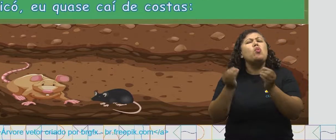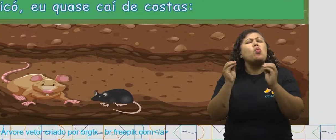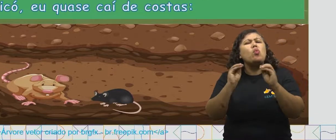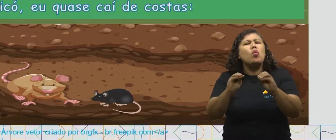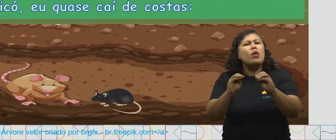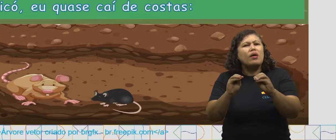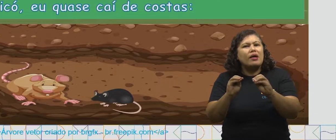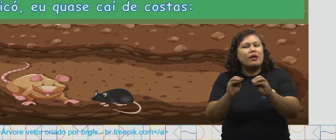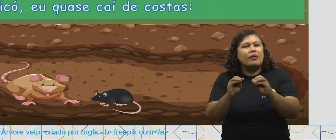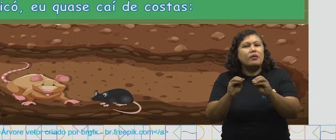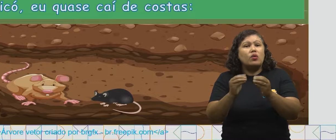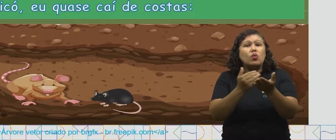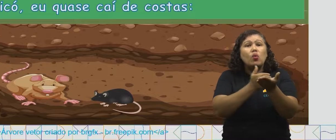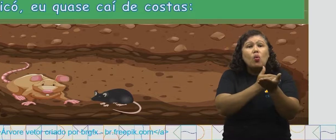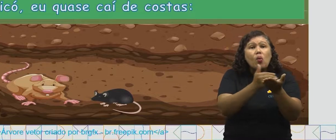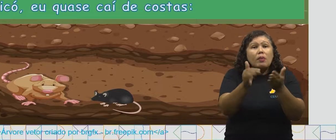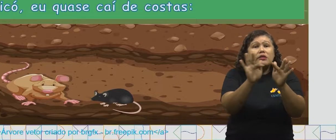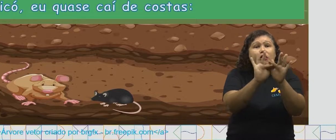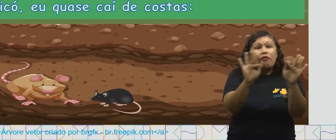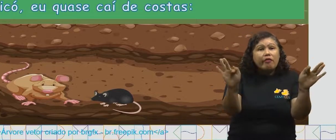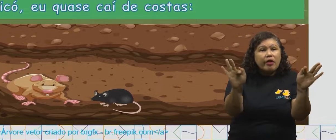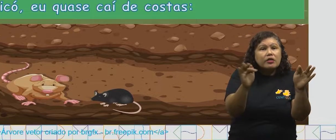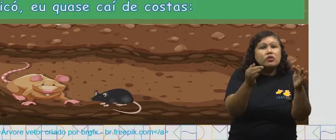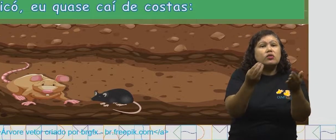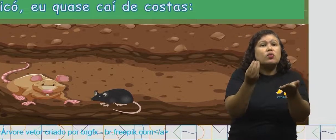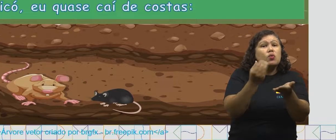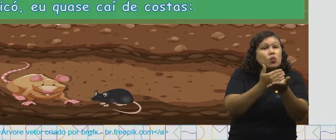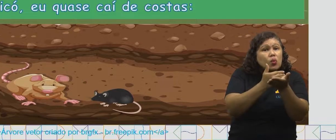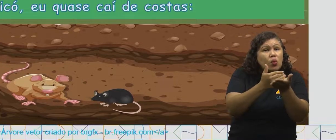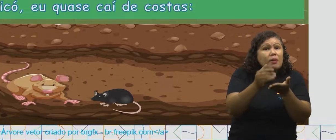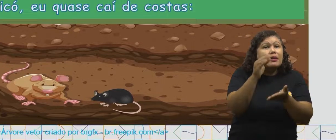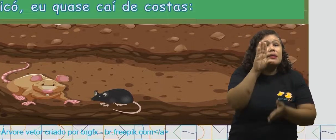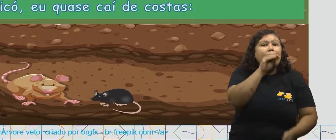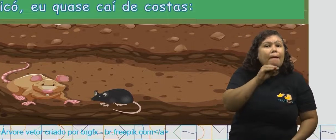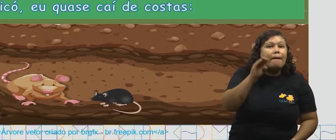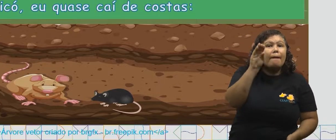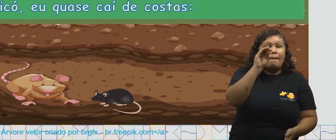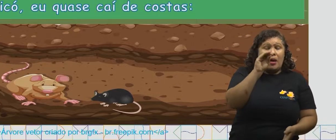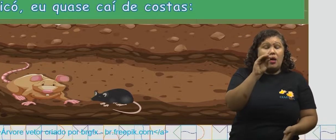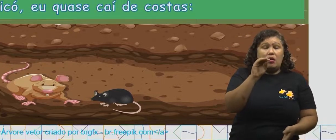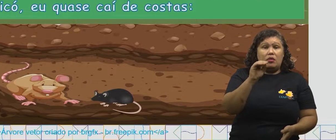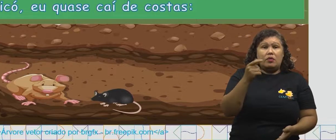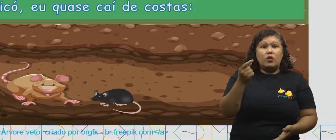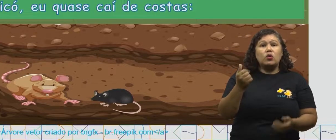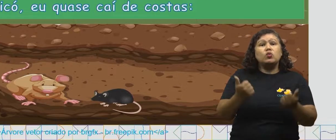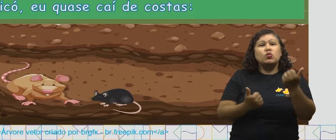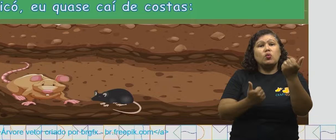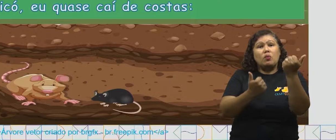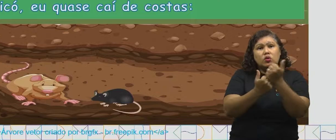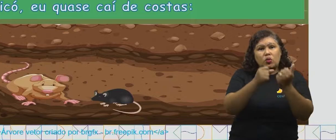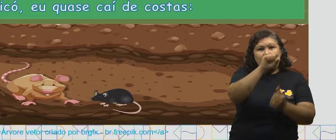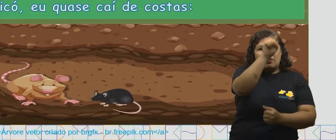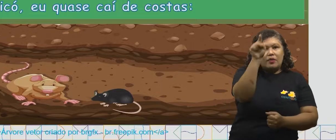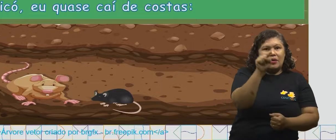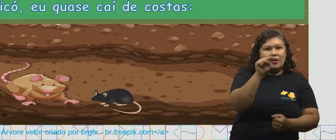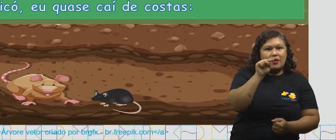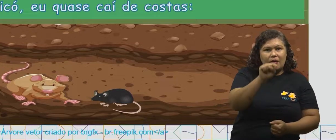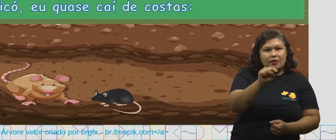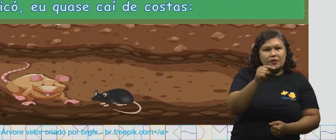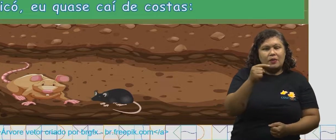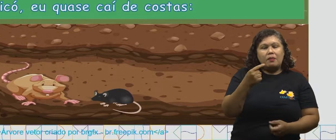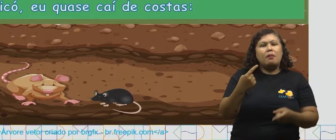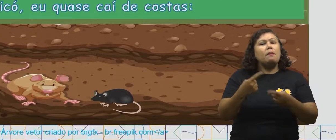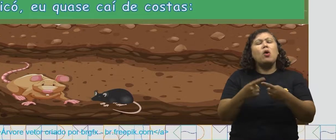Exatamente, ele fica logo no início de uma fala. Ele deveria estar lá onde o ponto de interrogação se encontra.